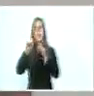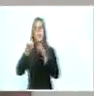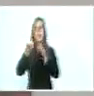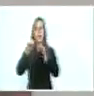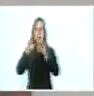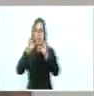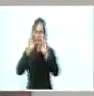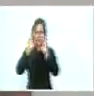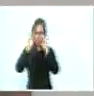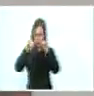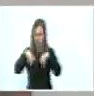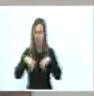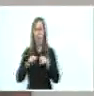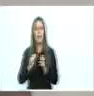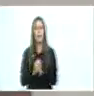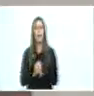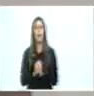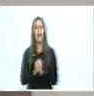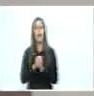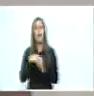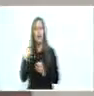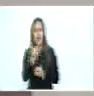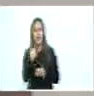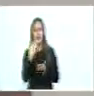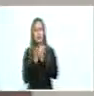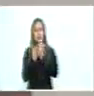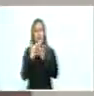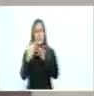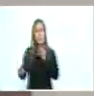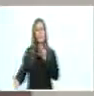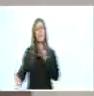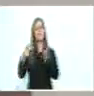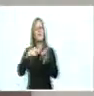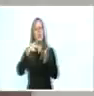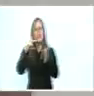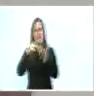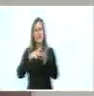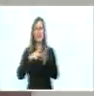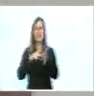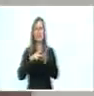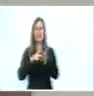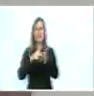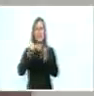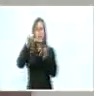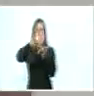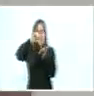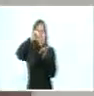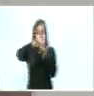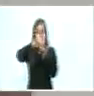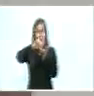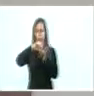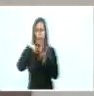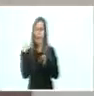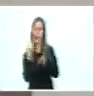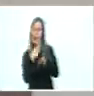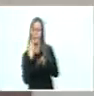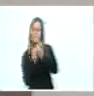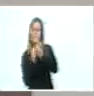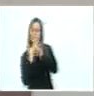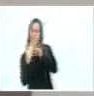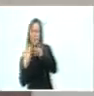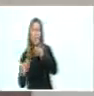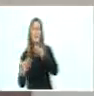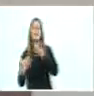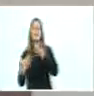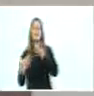presidente. Mais um minuto. A gente inicia realmente a estruturação desse polo para que a gente comece, então, a fazer o